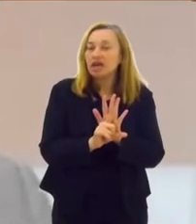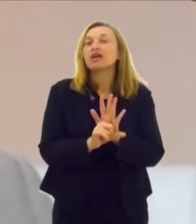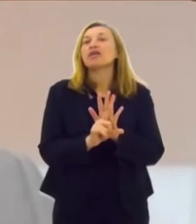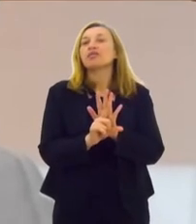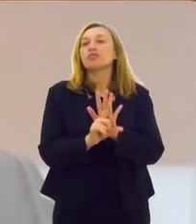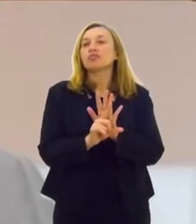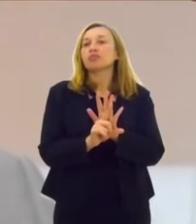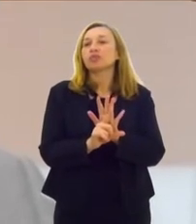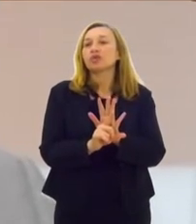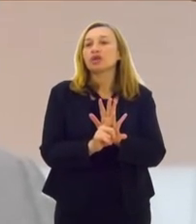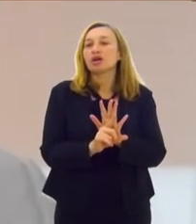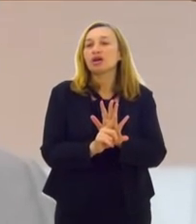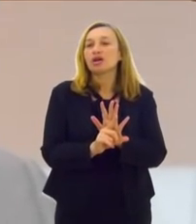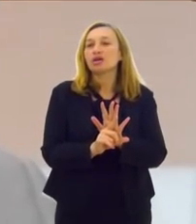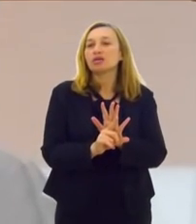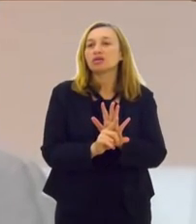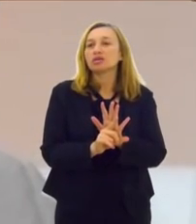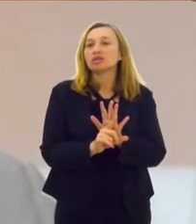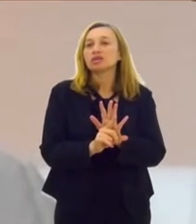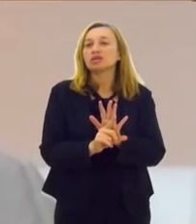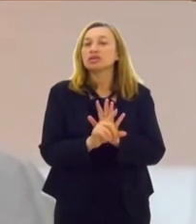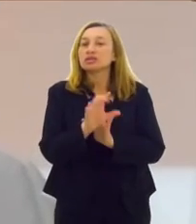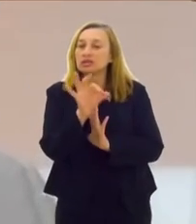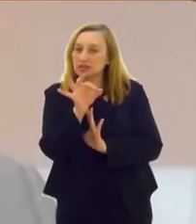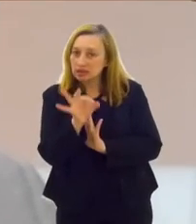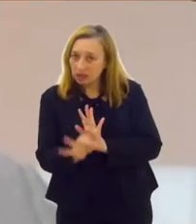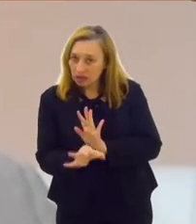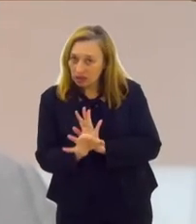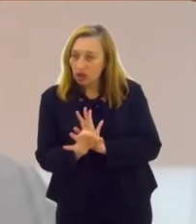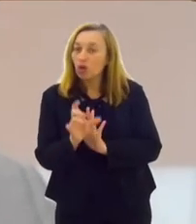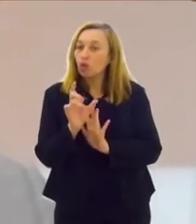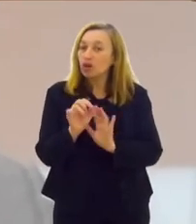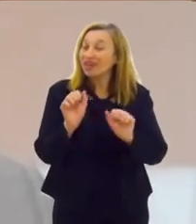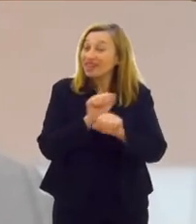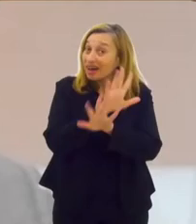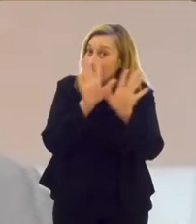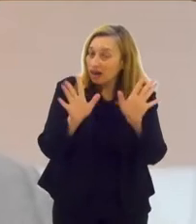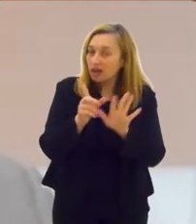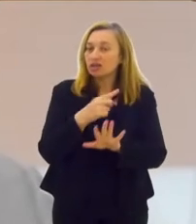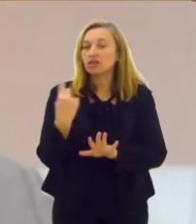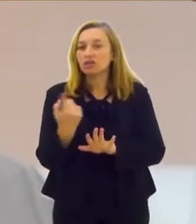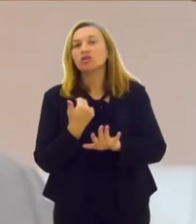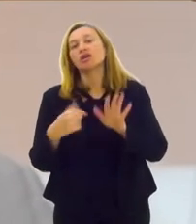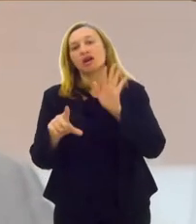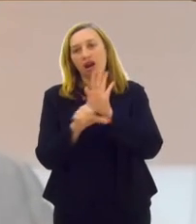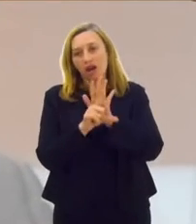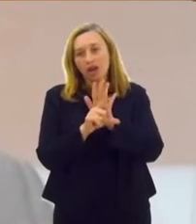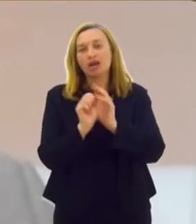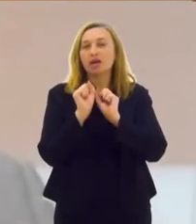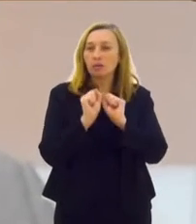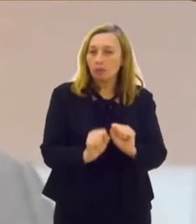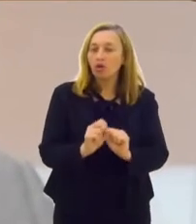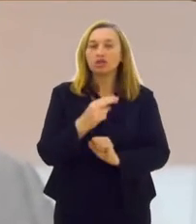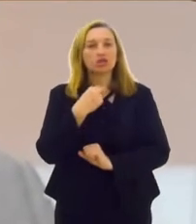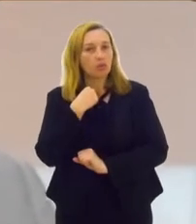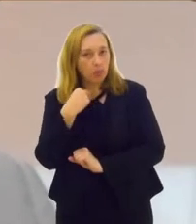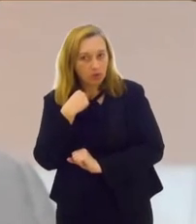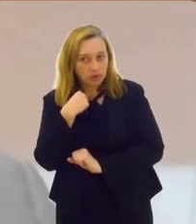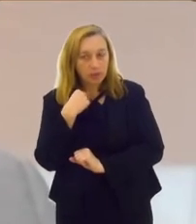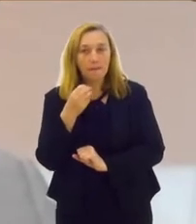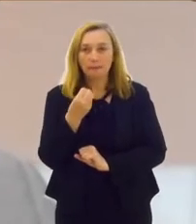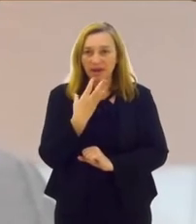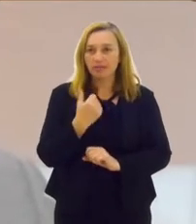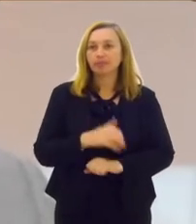estabelece com grau de certeza, né? O que está claro na nossa legislação que pode e não